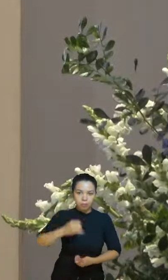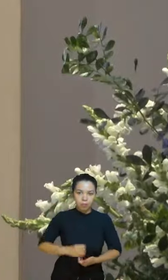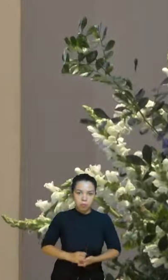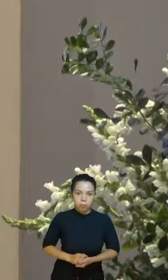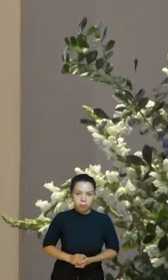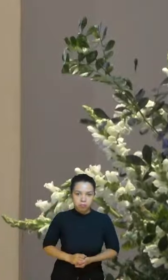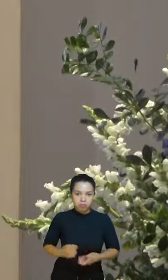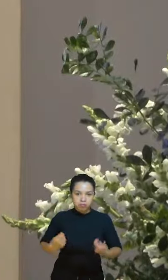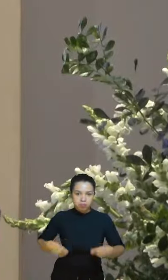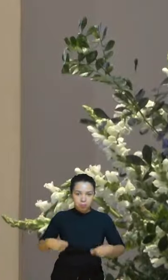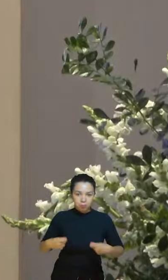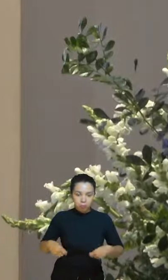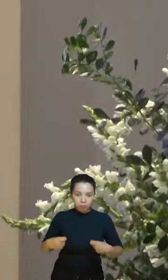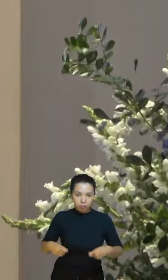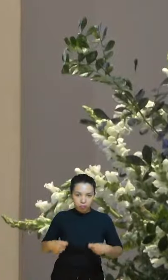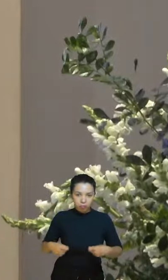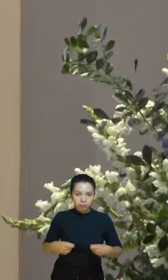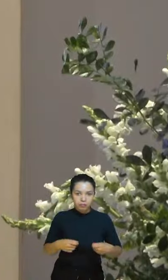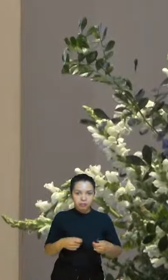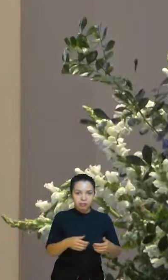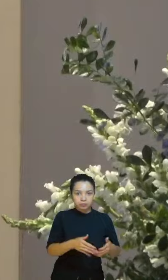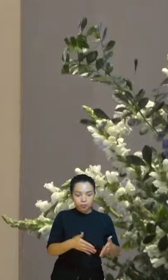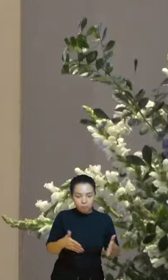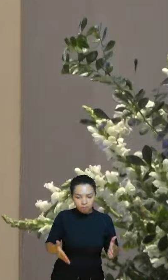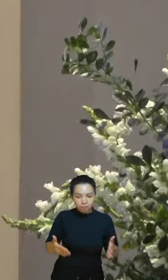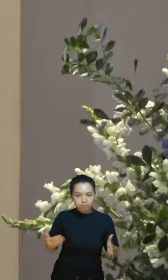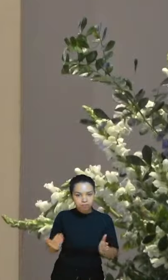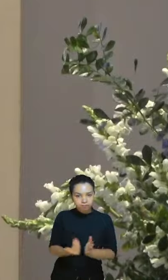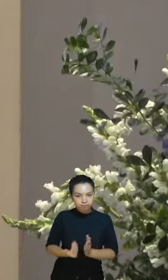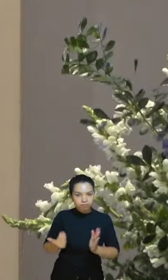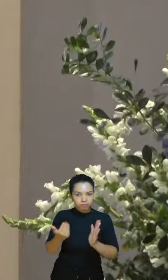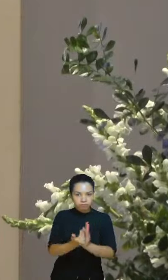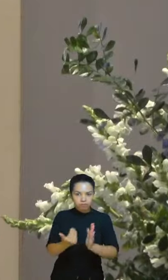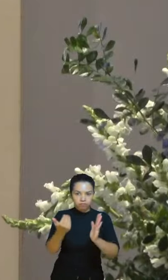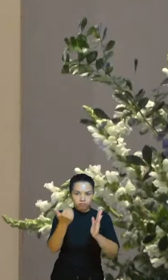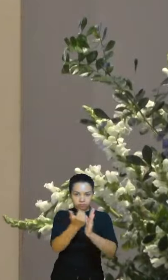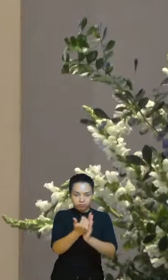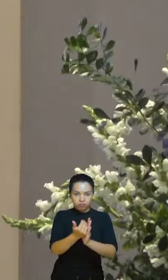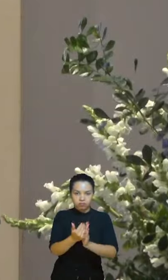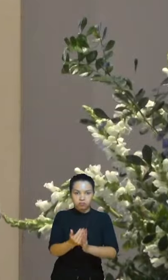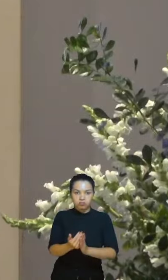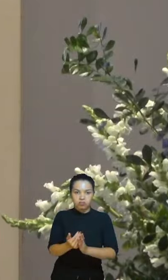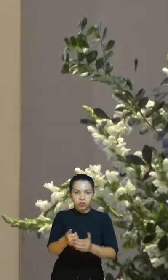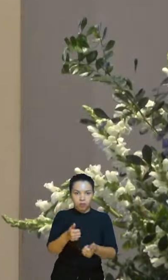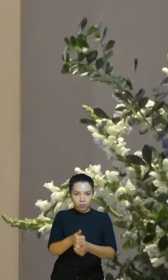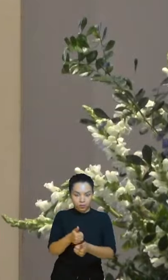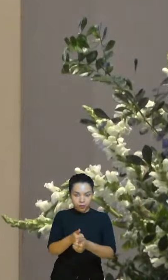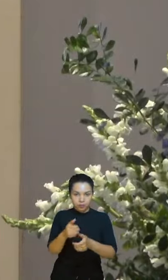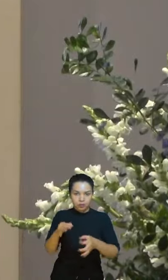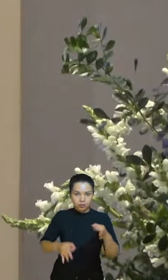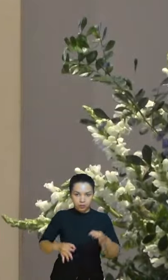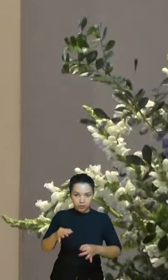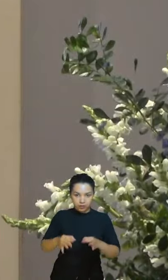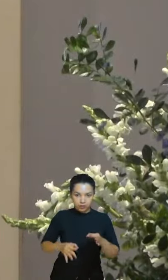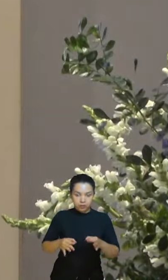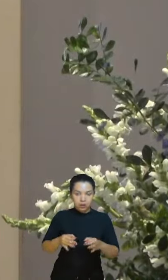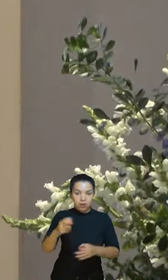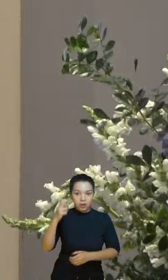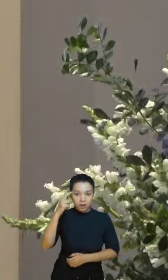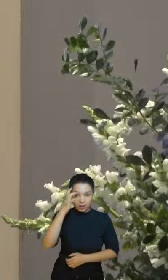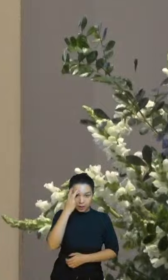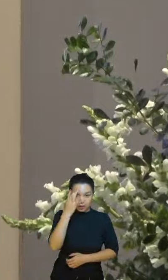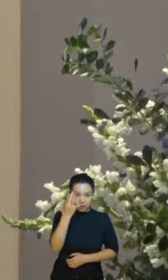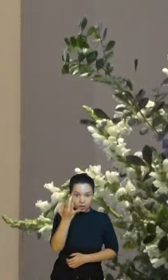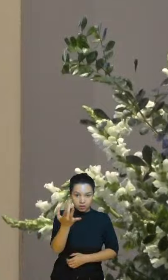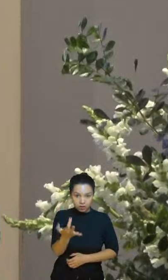precisam acontecer com maior intensidade ainda no cotidiano do Poder Judiciário Inteligência Artificial